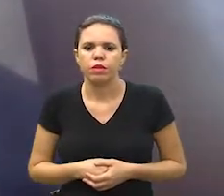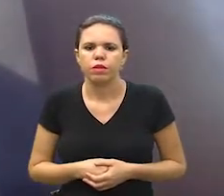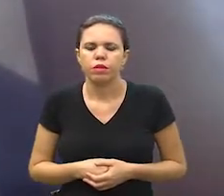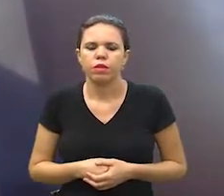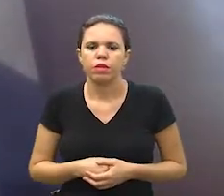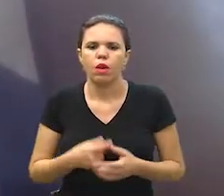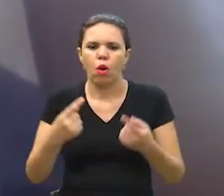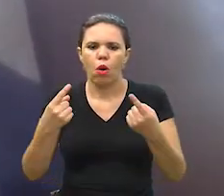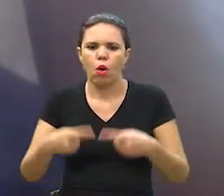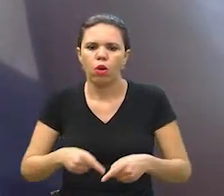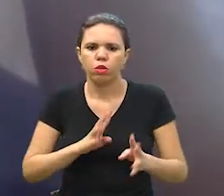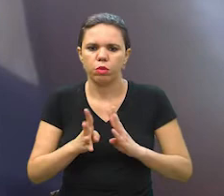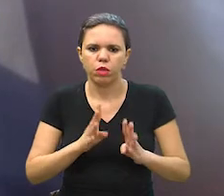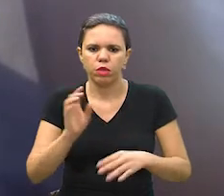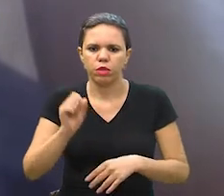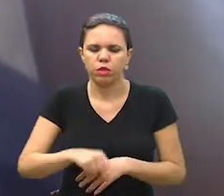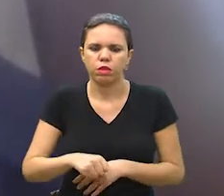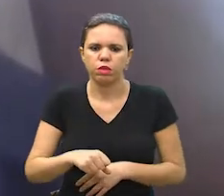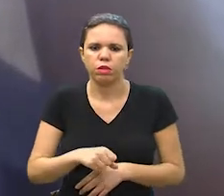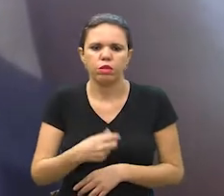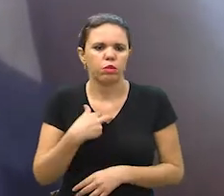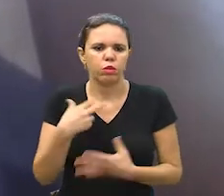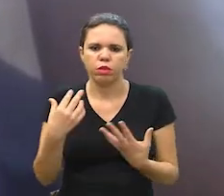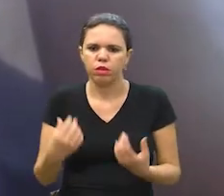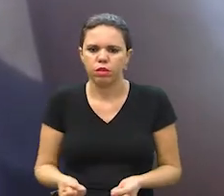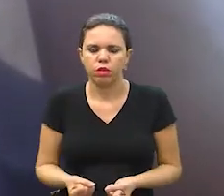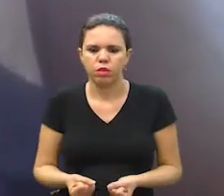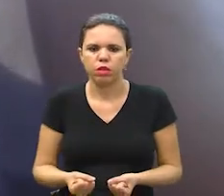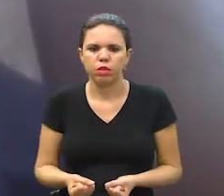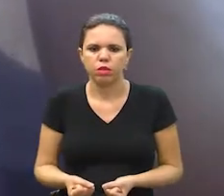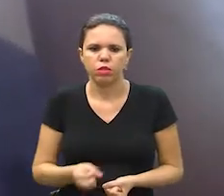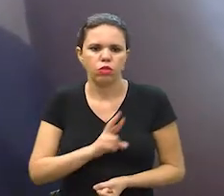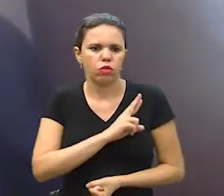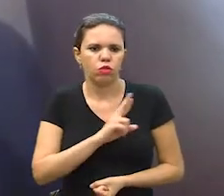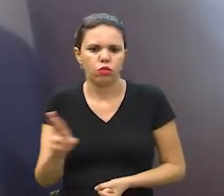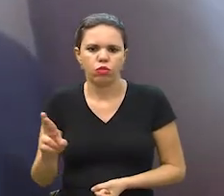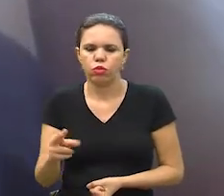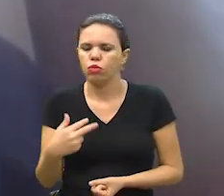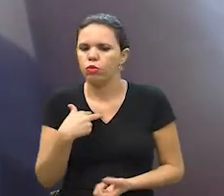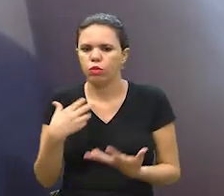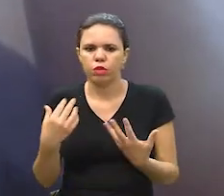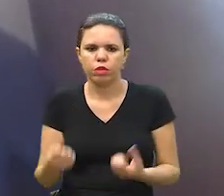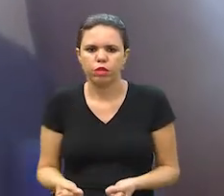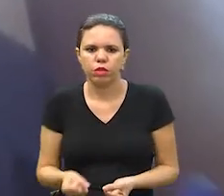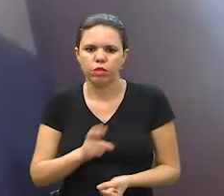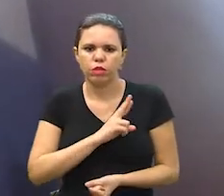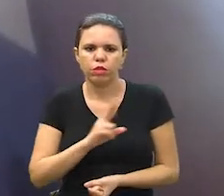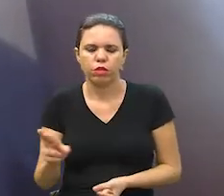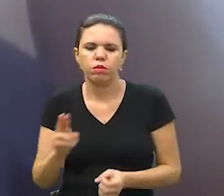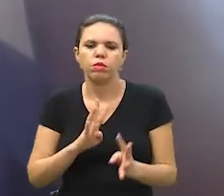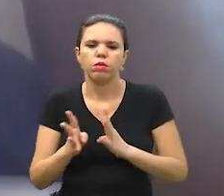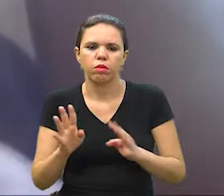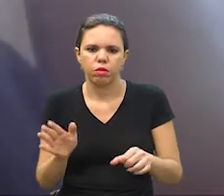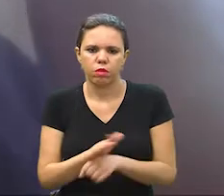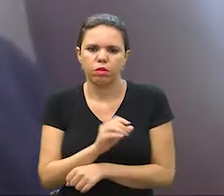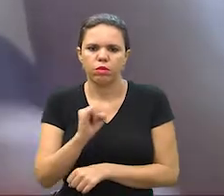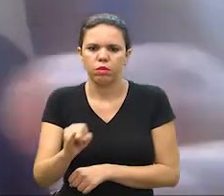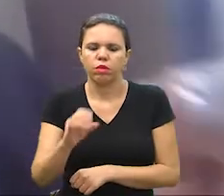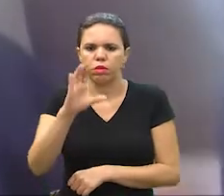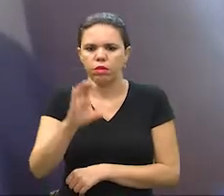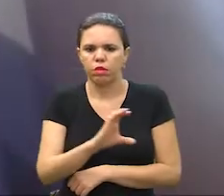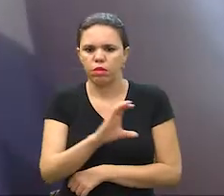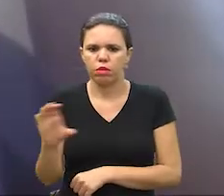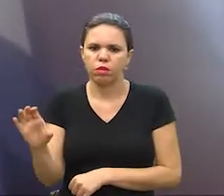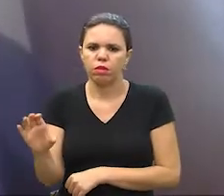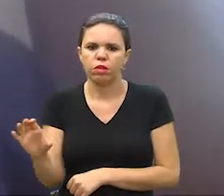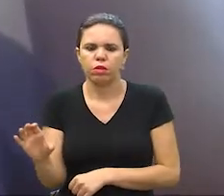contra a aglomeração, sim, mas não é permitir que faça culto religioso, porque não é possível. Culto religioso aglomera. Se é na